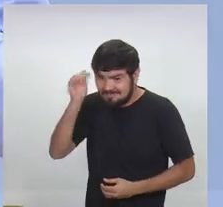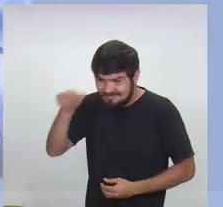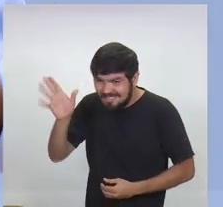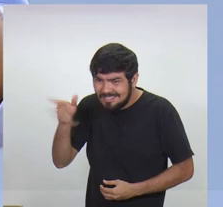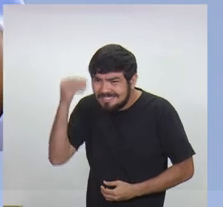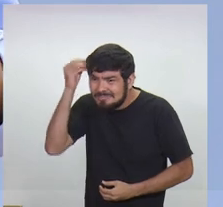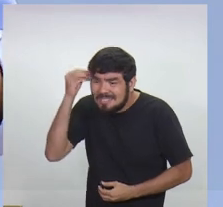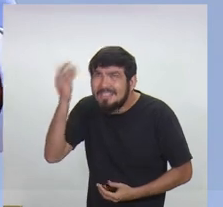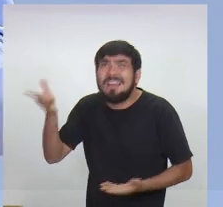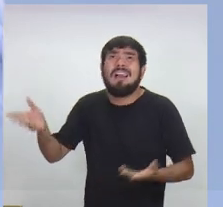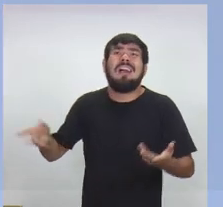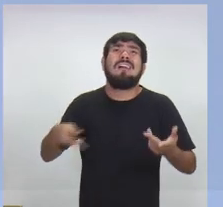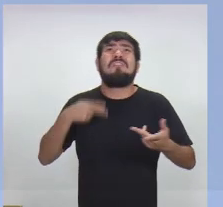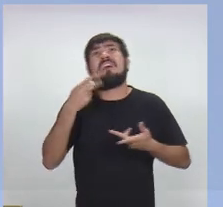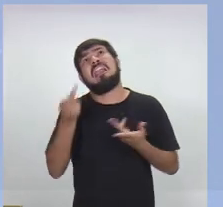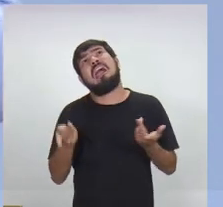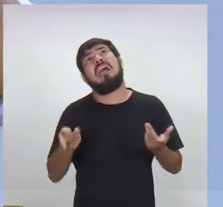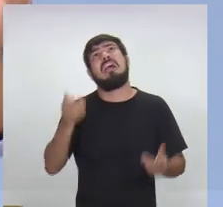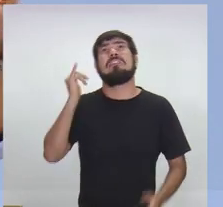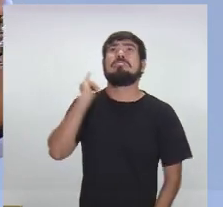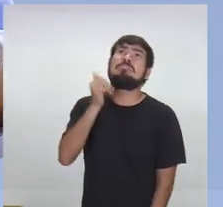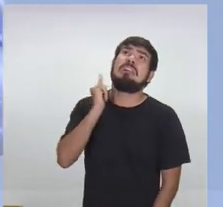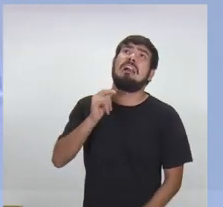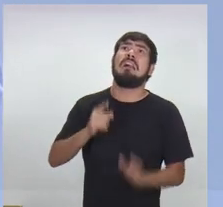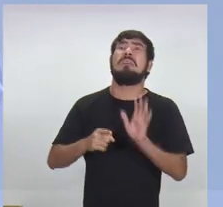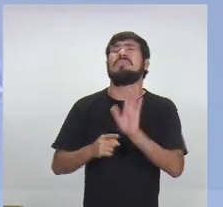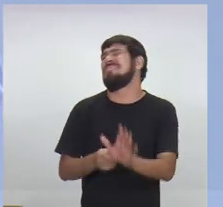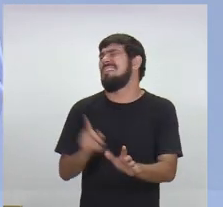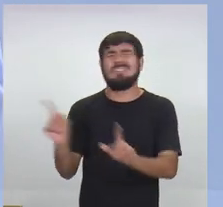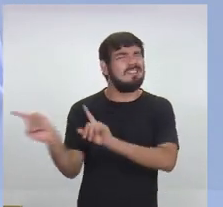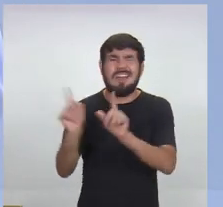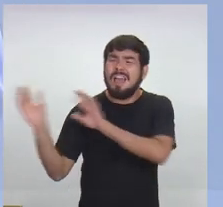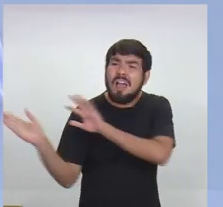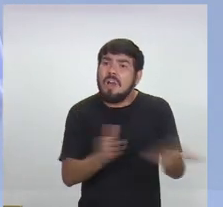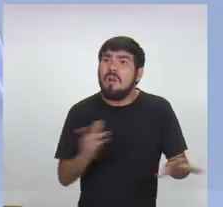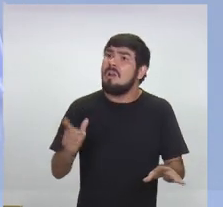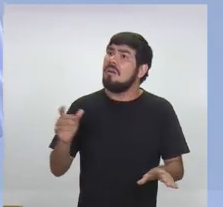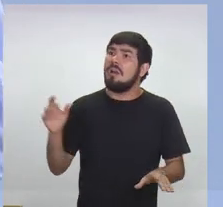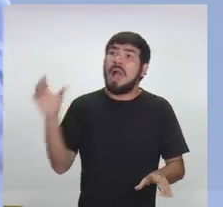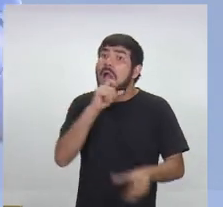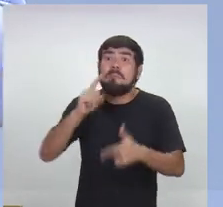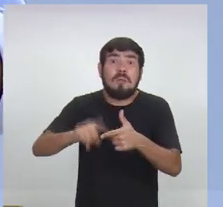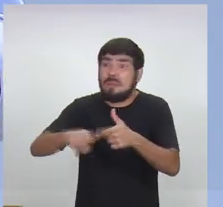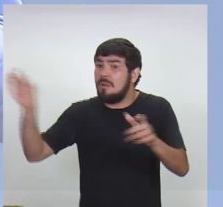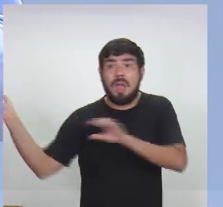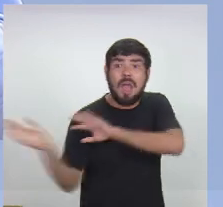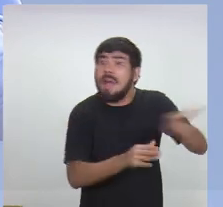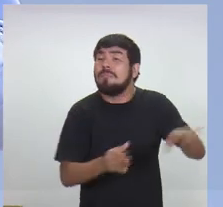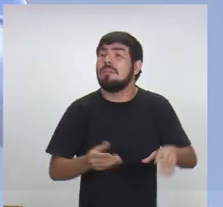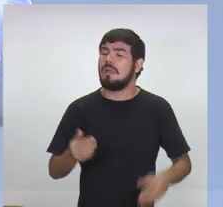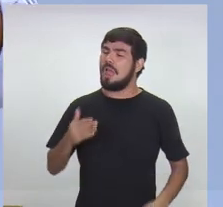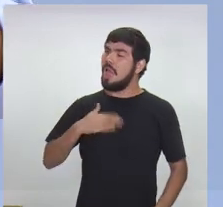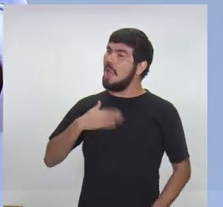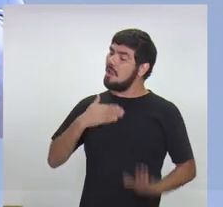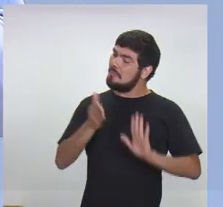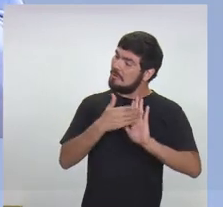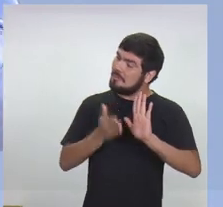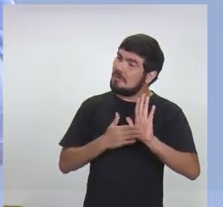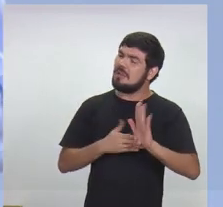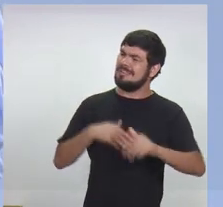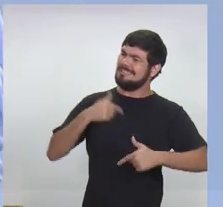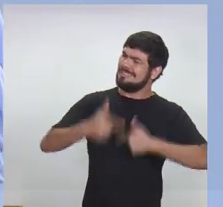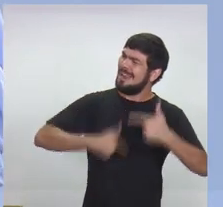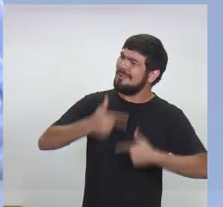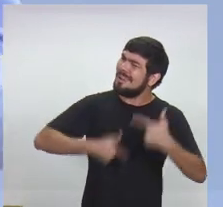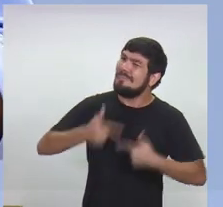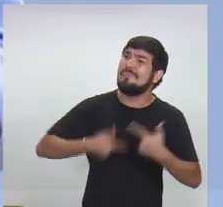falar discursar mostrar uma coisa resolver o outro e eu me proponho a trabalhar muito